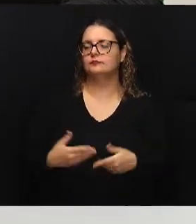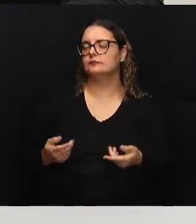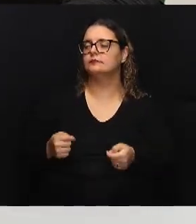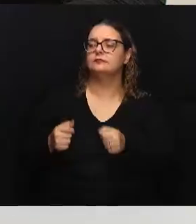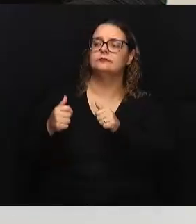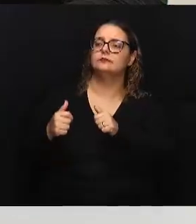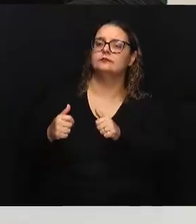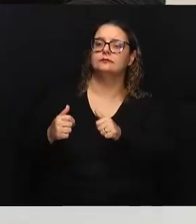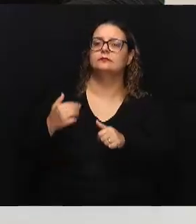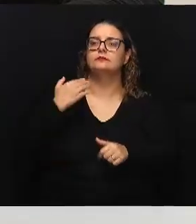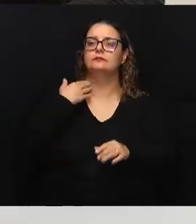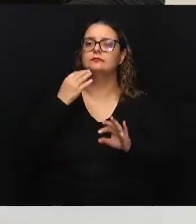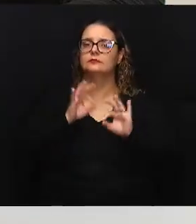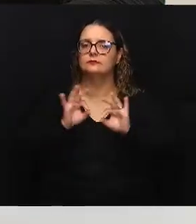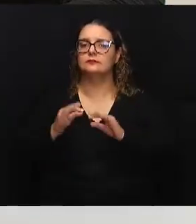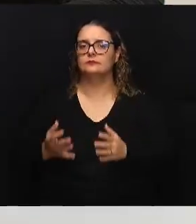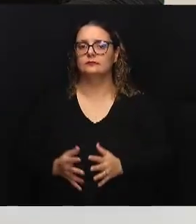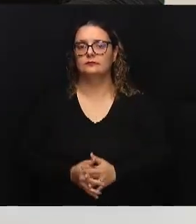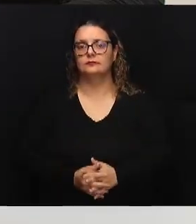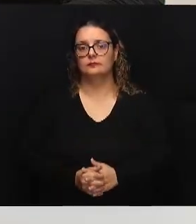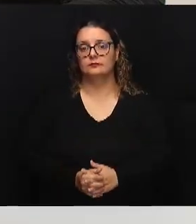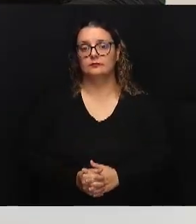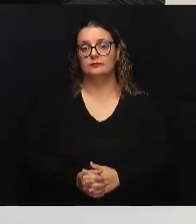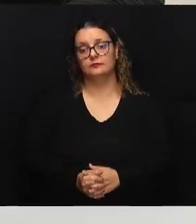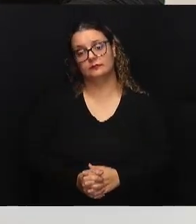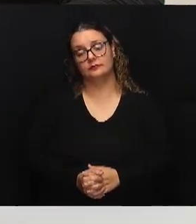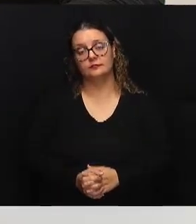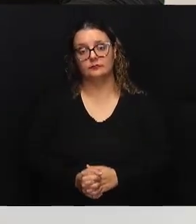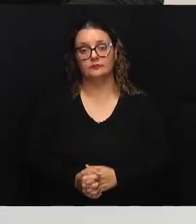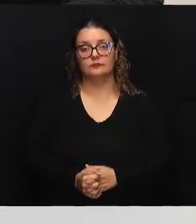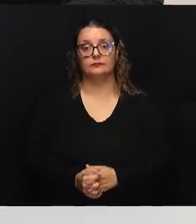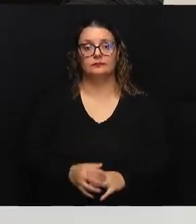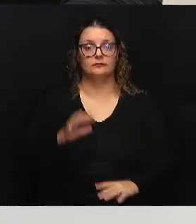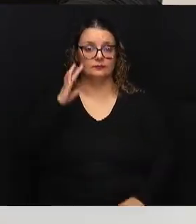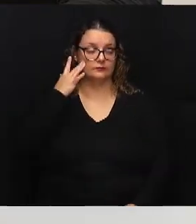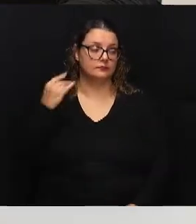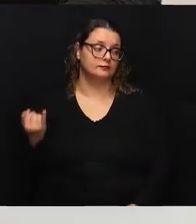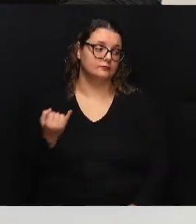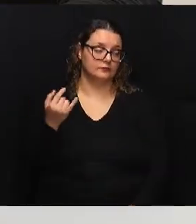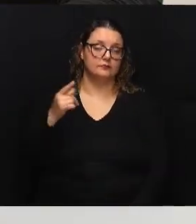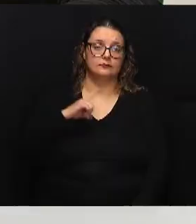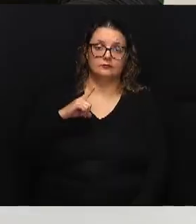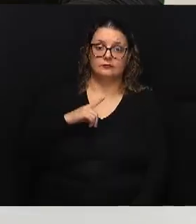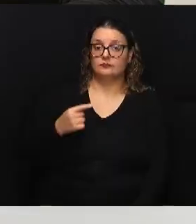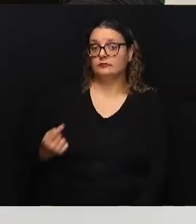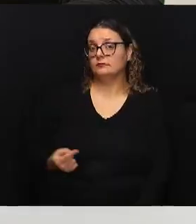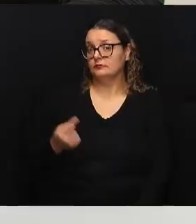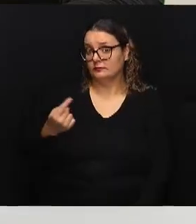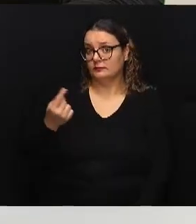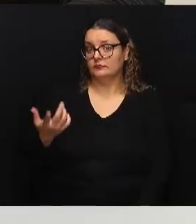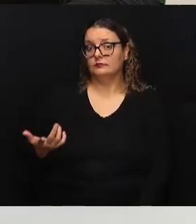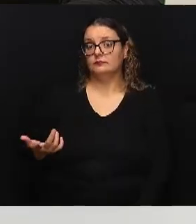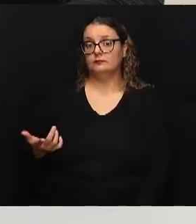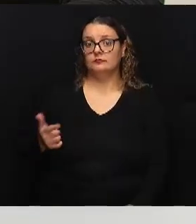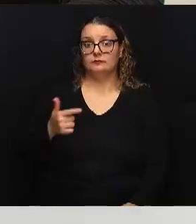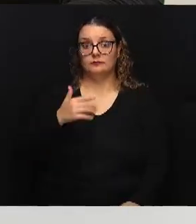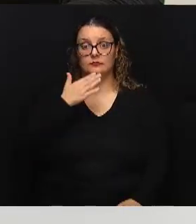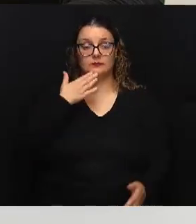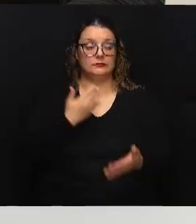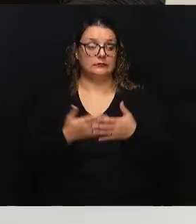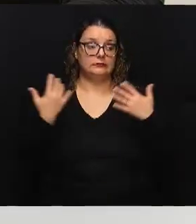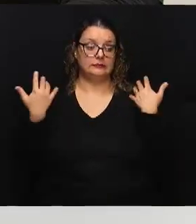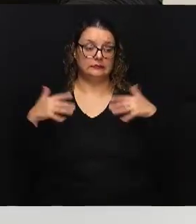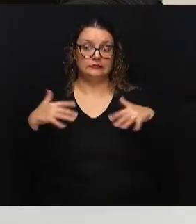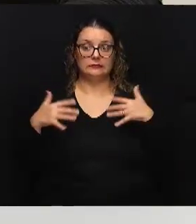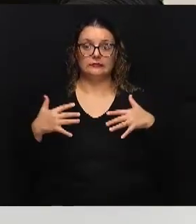contas bancárias organizadas? Eu acho que o fundamental é você ter, primeiro, não ter susto. Então,